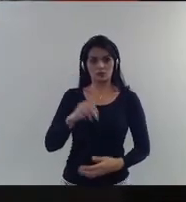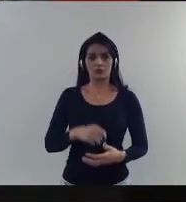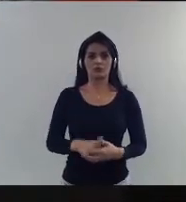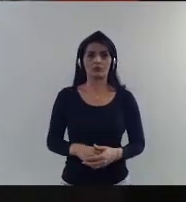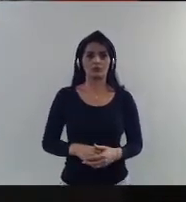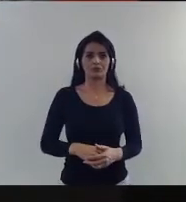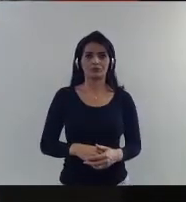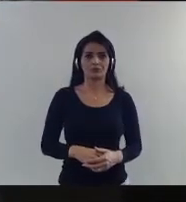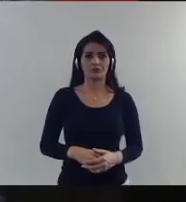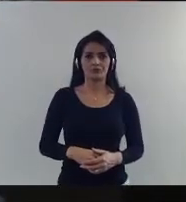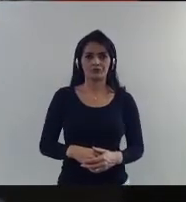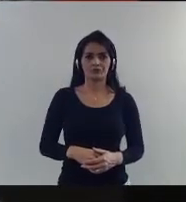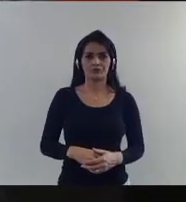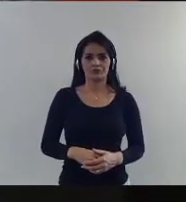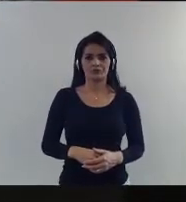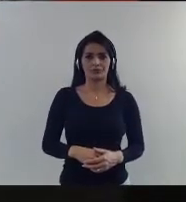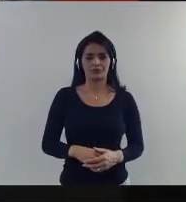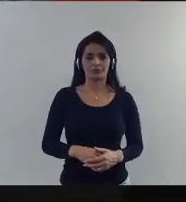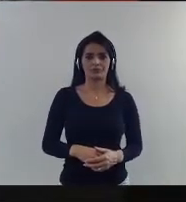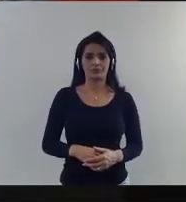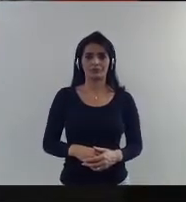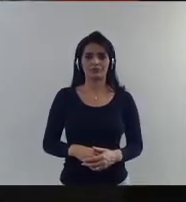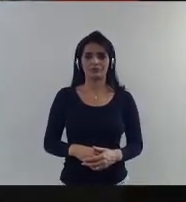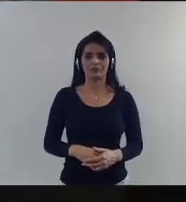Dentro dessa imposição,